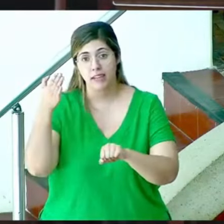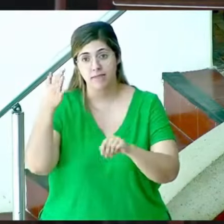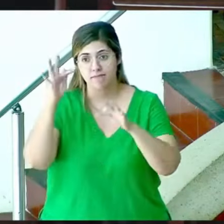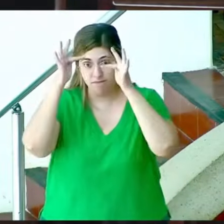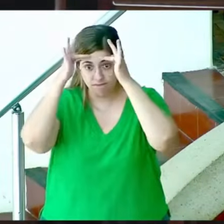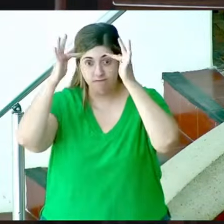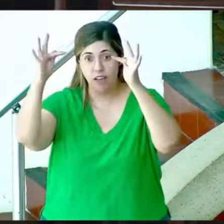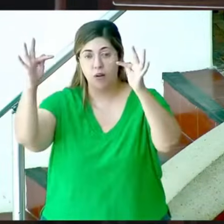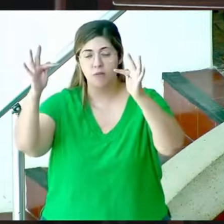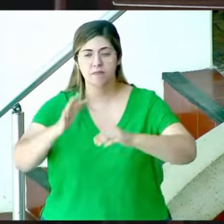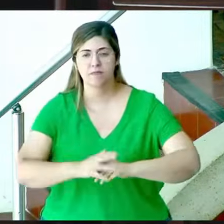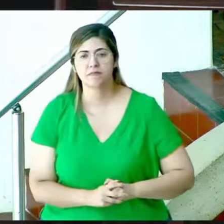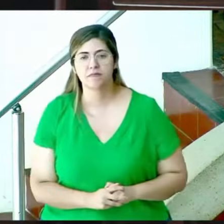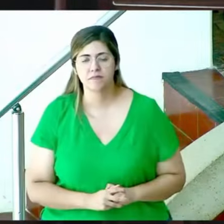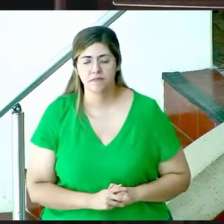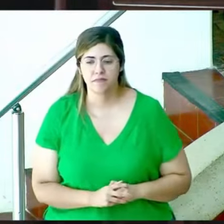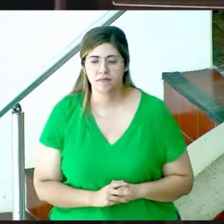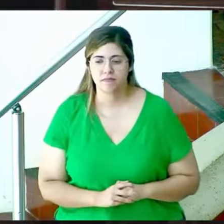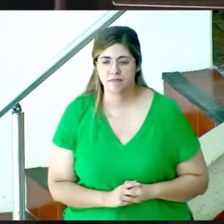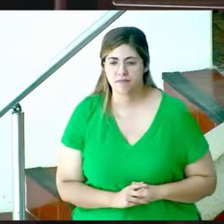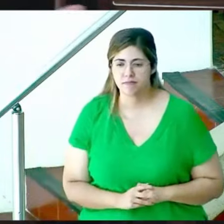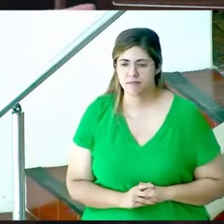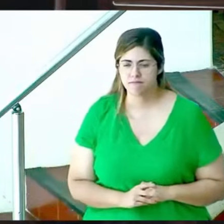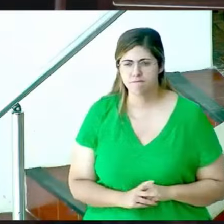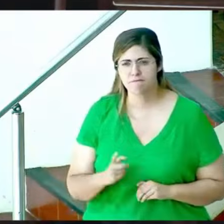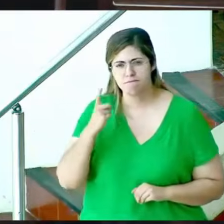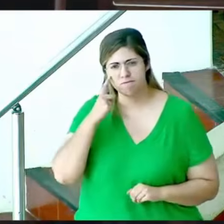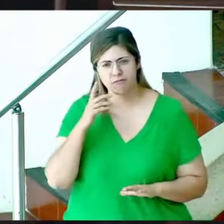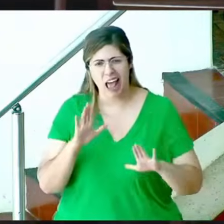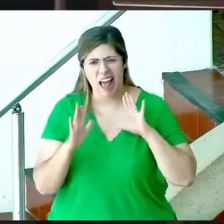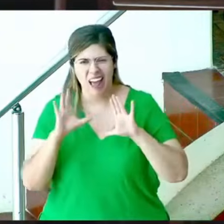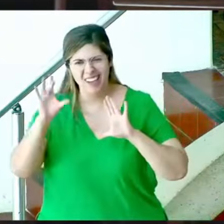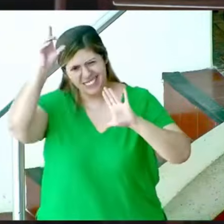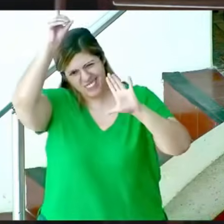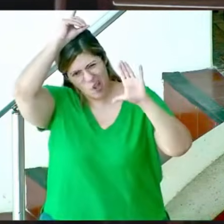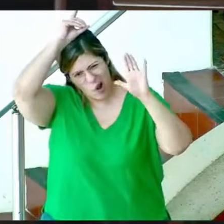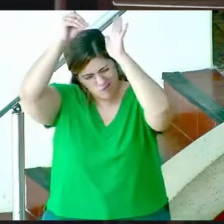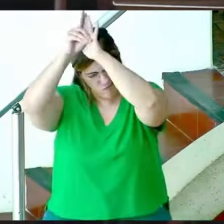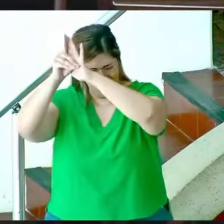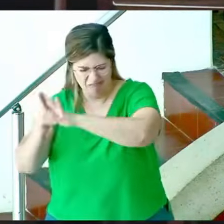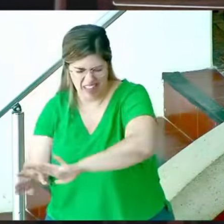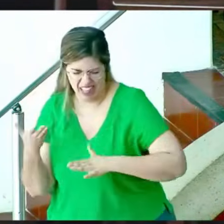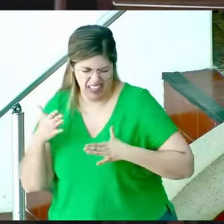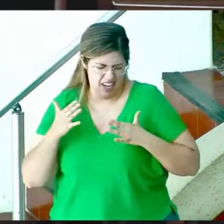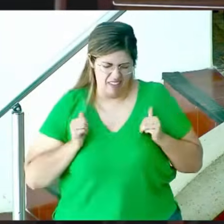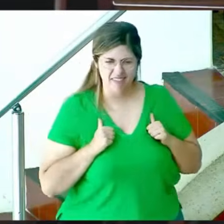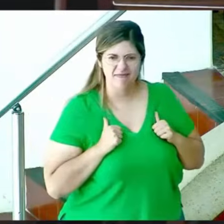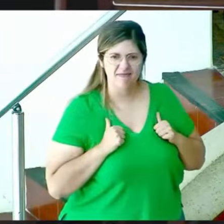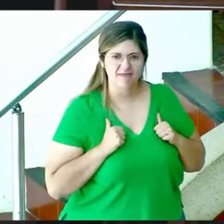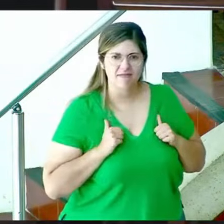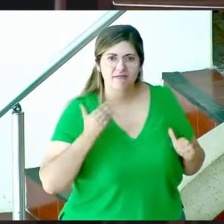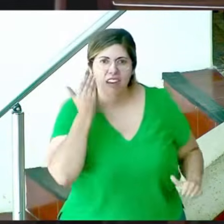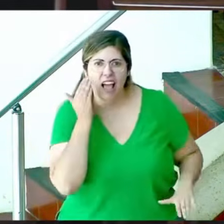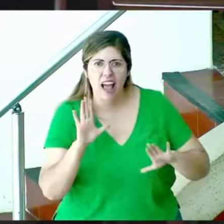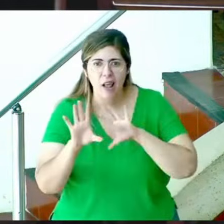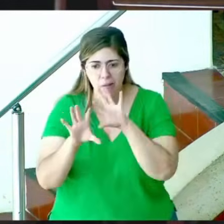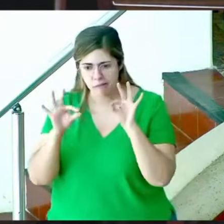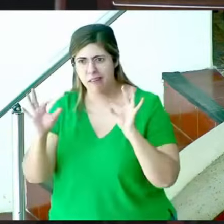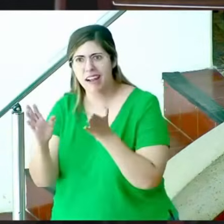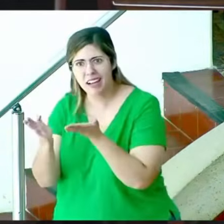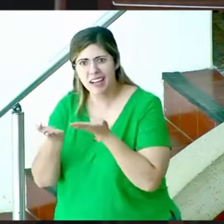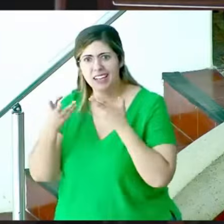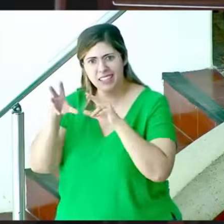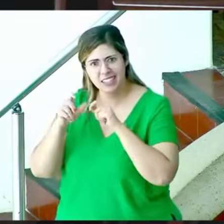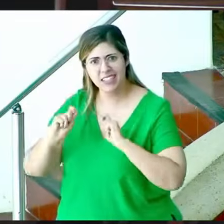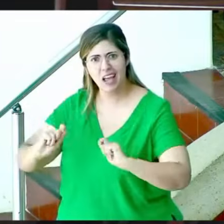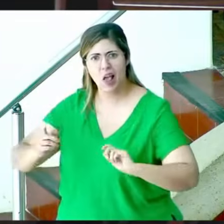fiel. Como é que a gente vai negar o dom? Como é que a gente vai negar o presente? Como é que a gente vai negar o que foi dado